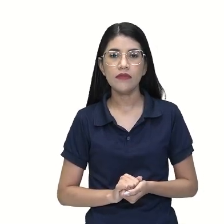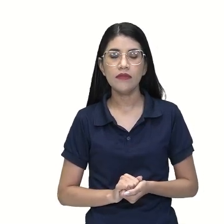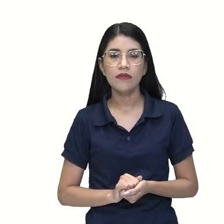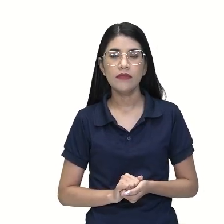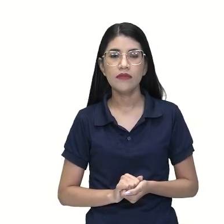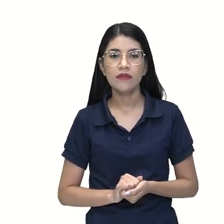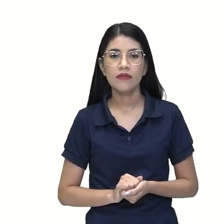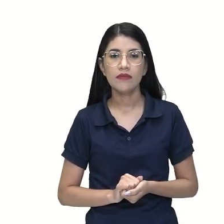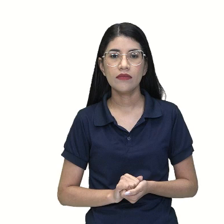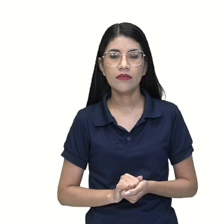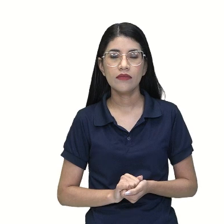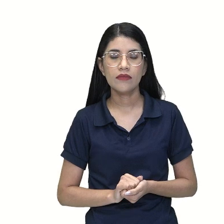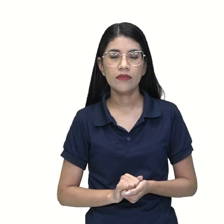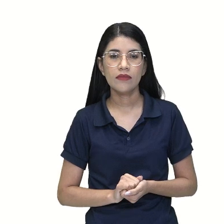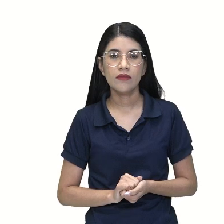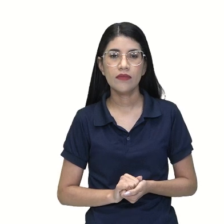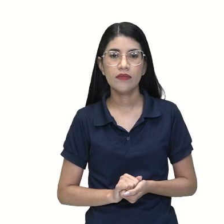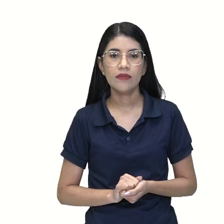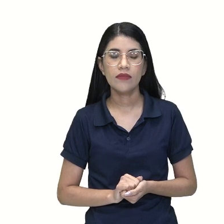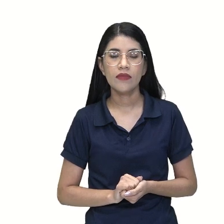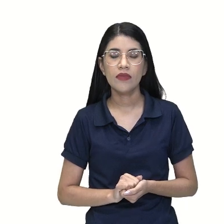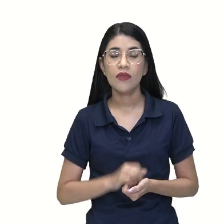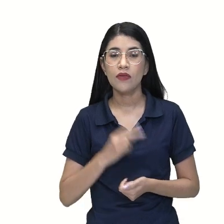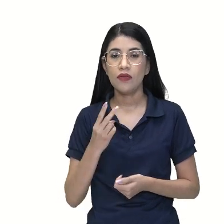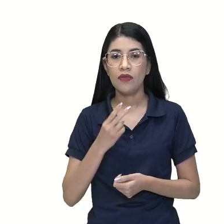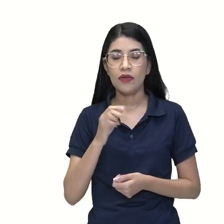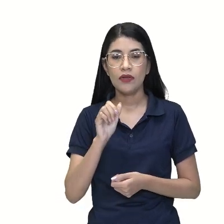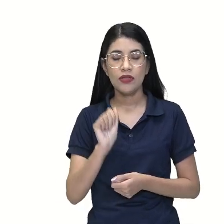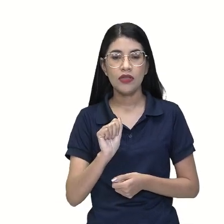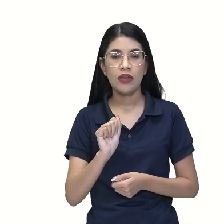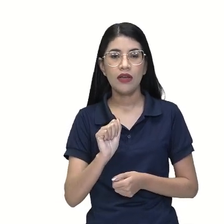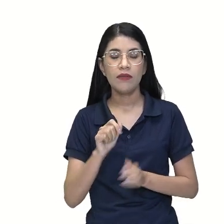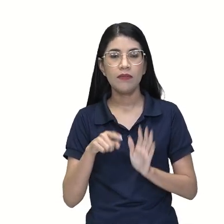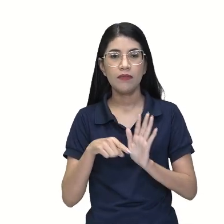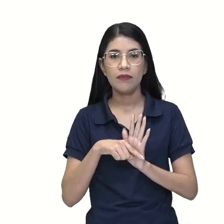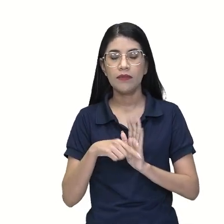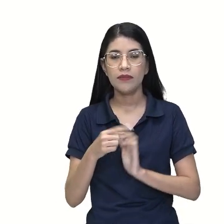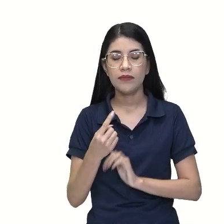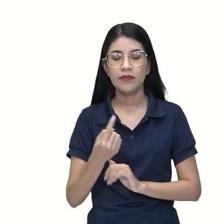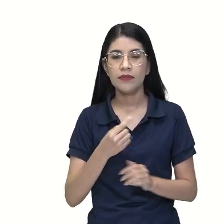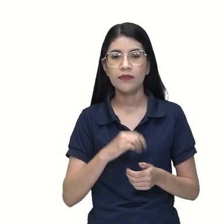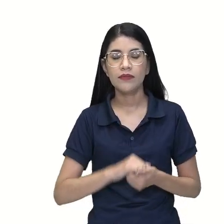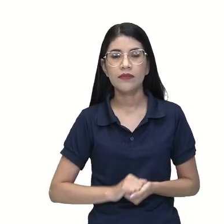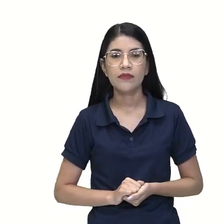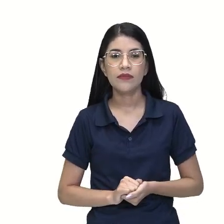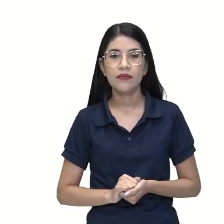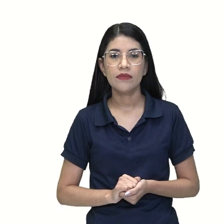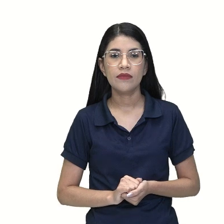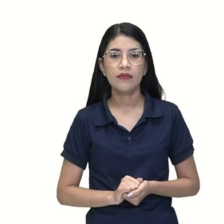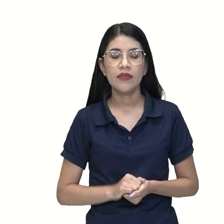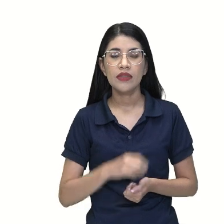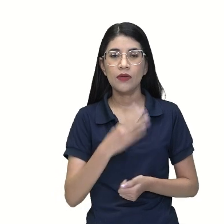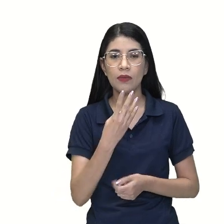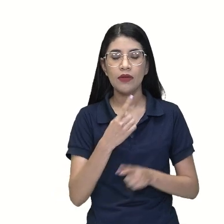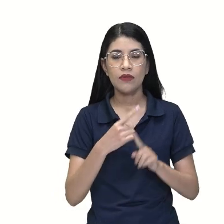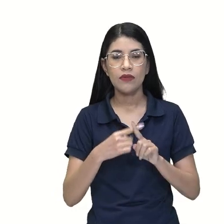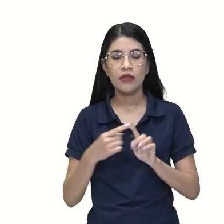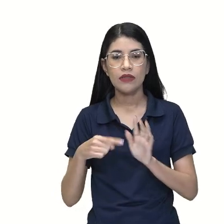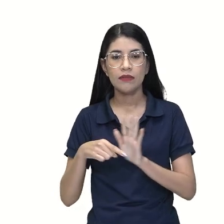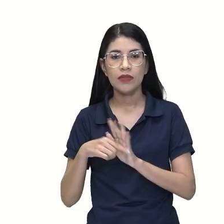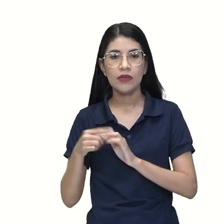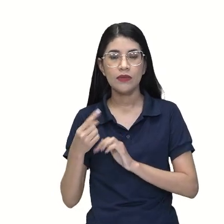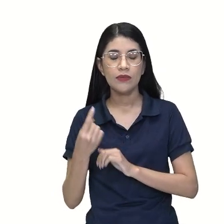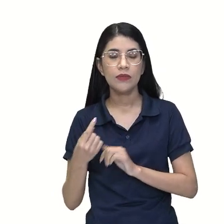4 vezes o valor de A. Quanto que vale o A? Menos 1. 4 vezes menos 1